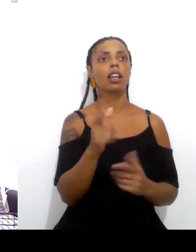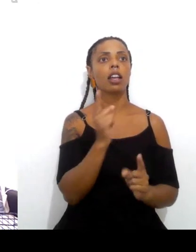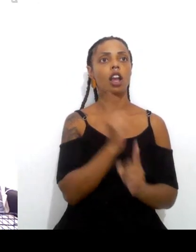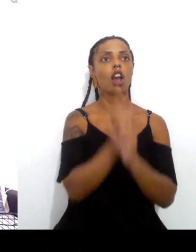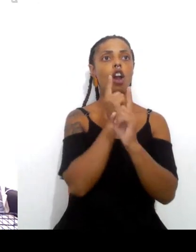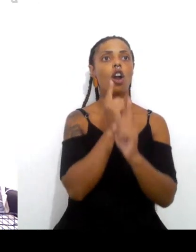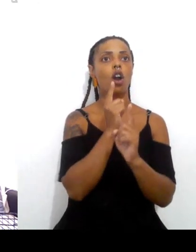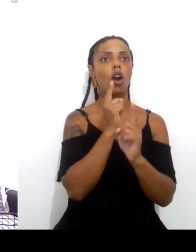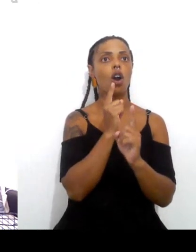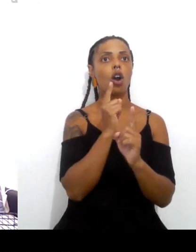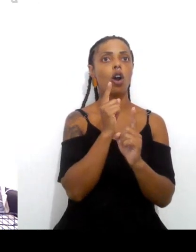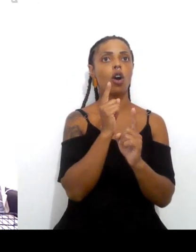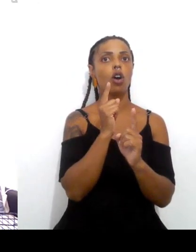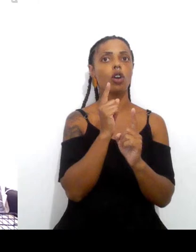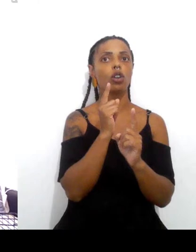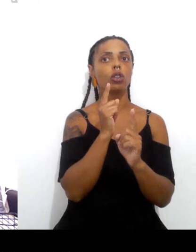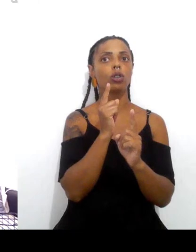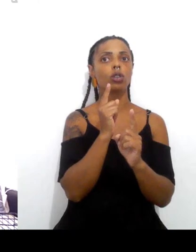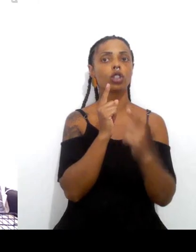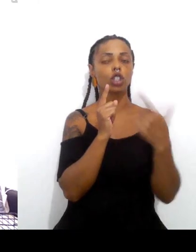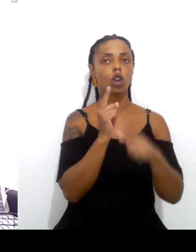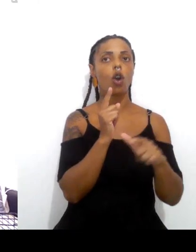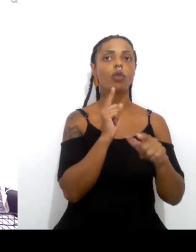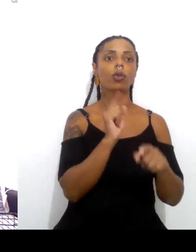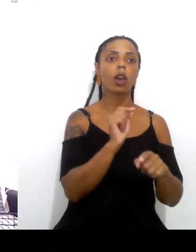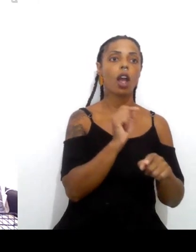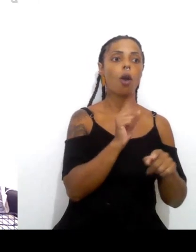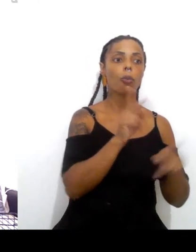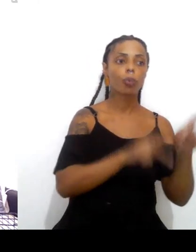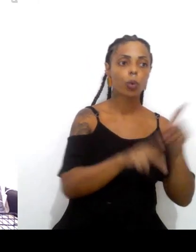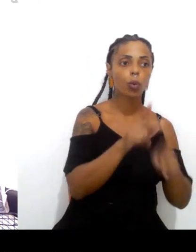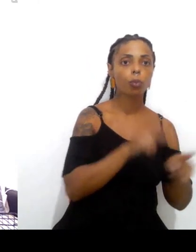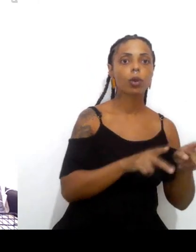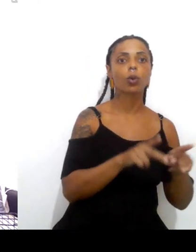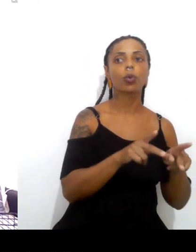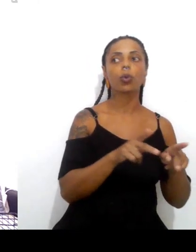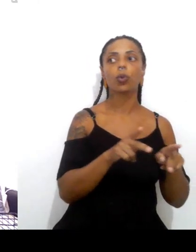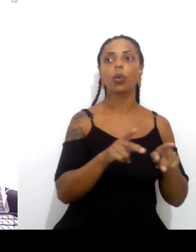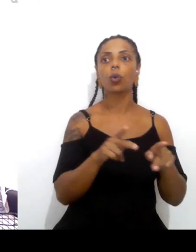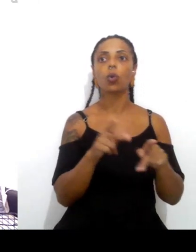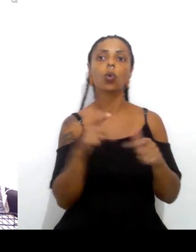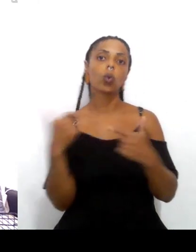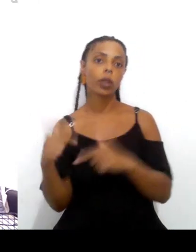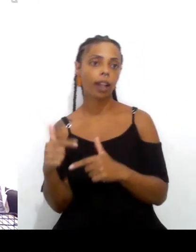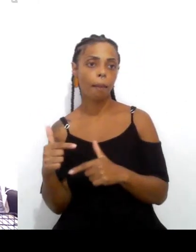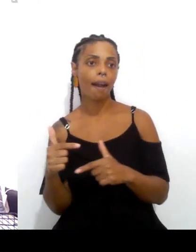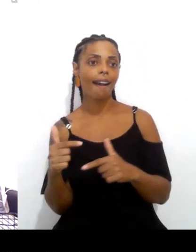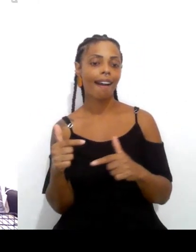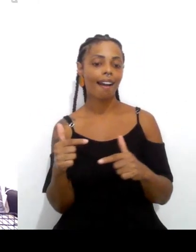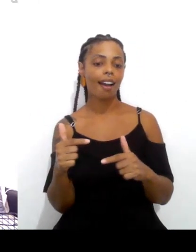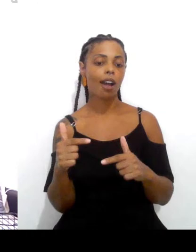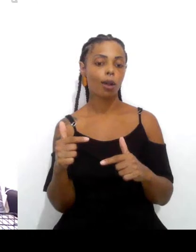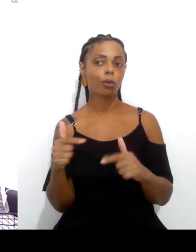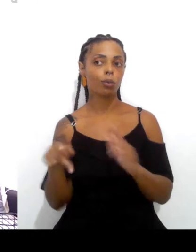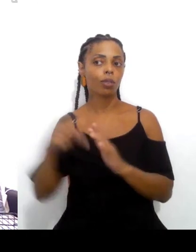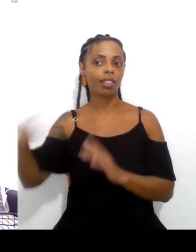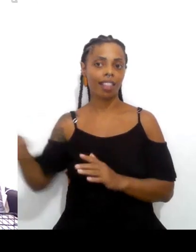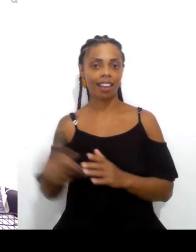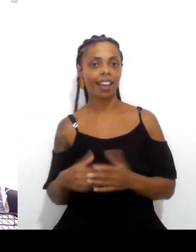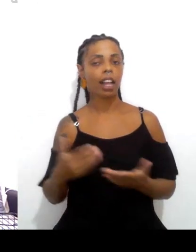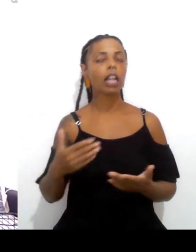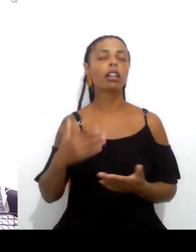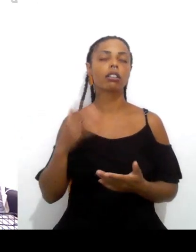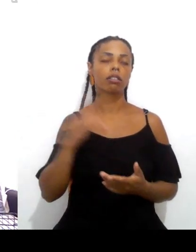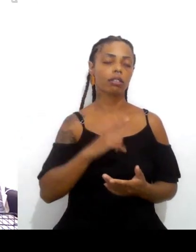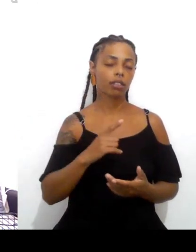do público com a parte do trabalho com certeza sim ali tinha lá a questão dos restos